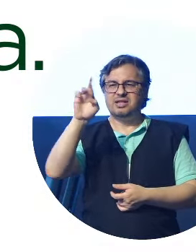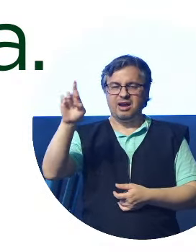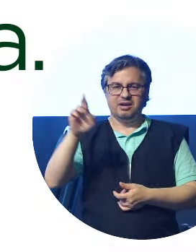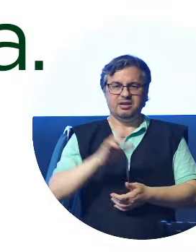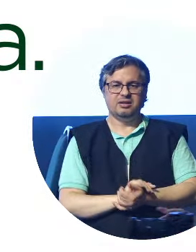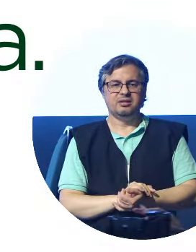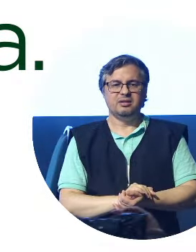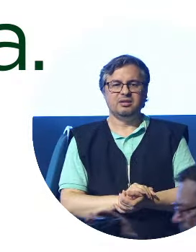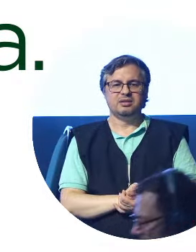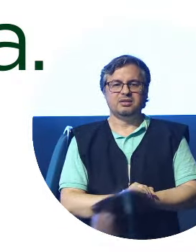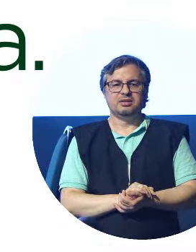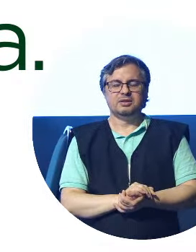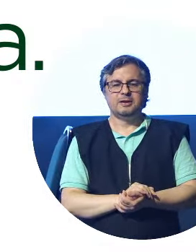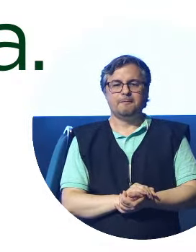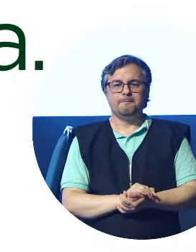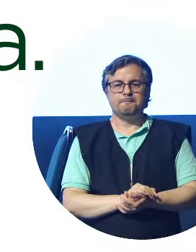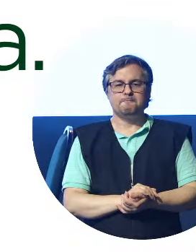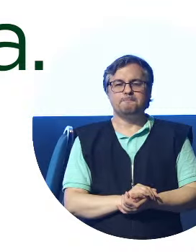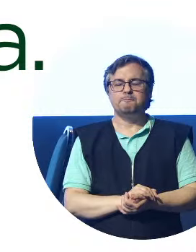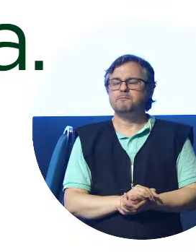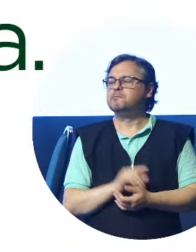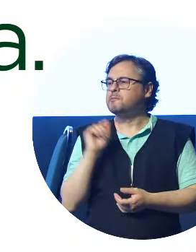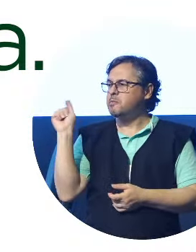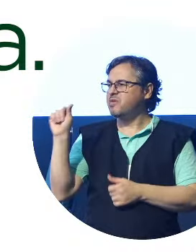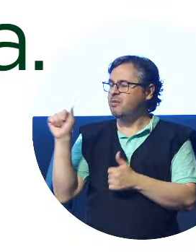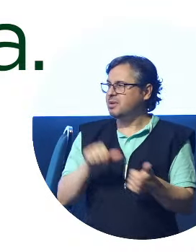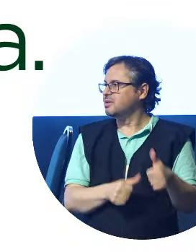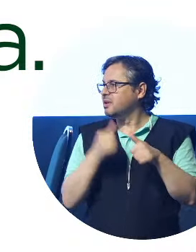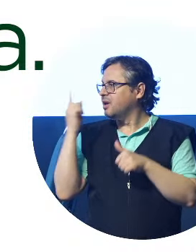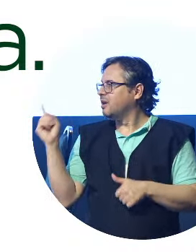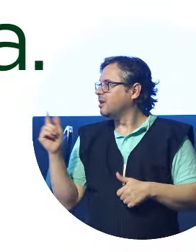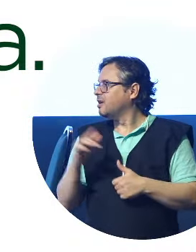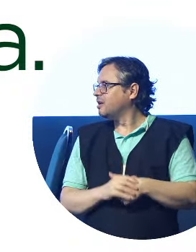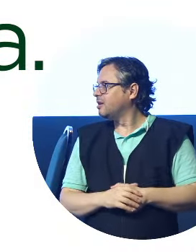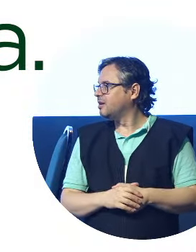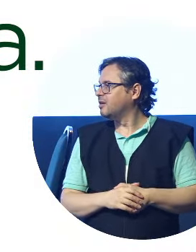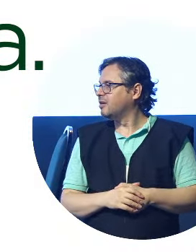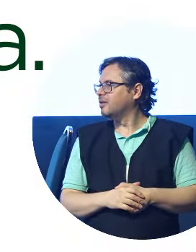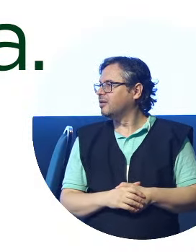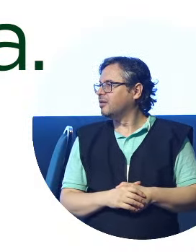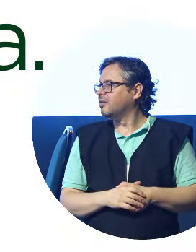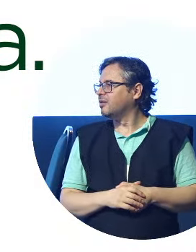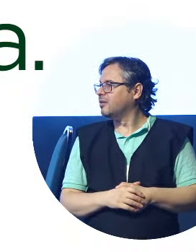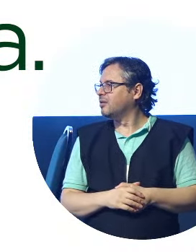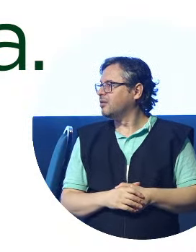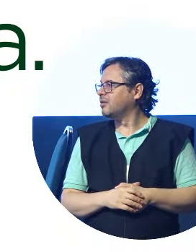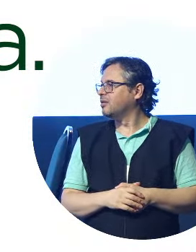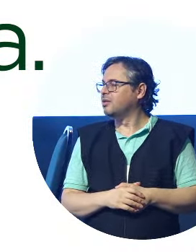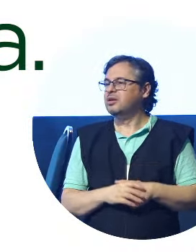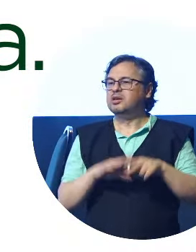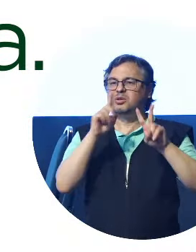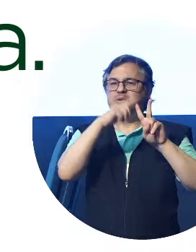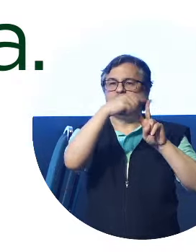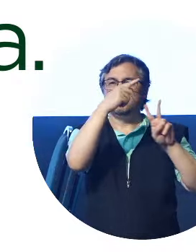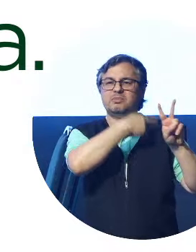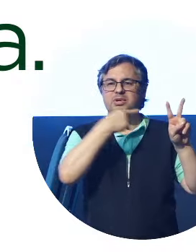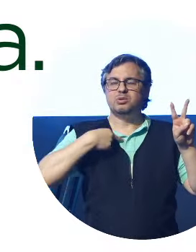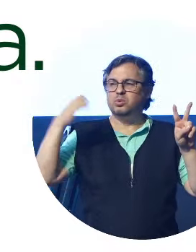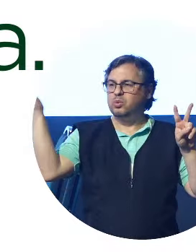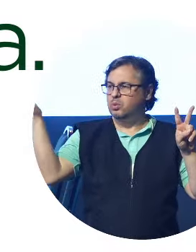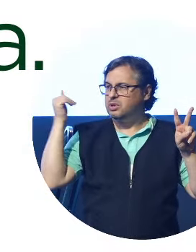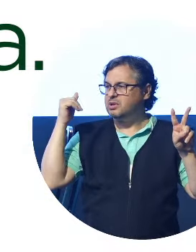aqui, quem que vai batizar esse jovem palestino? Pastor, pode ser esses dois pastores, essas duas igrejas têm nos